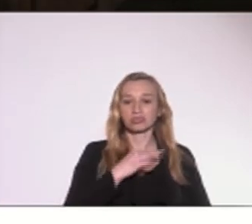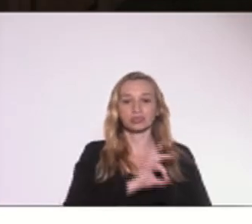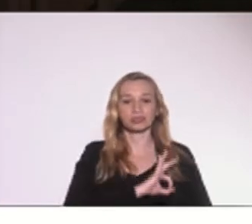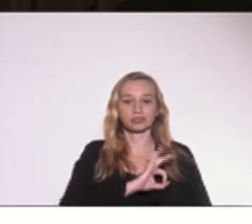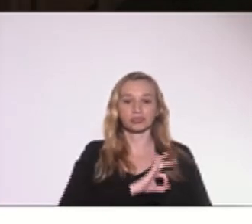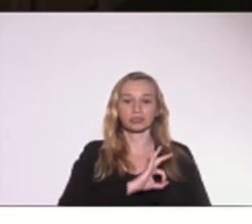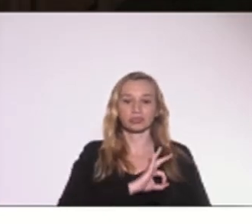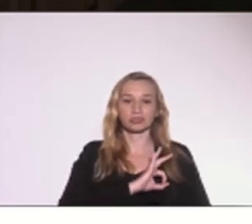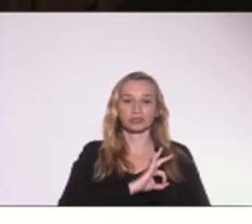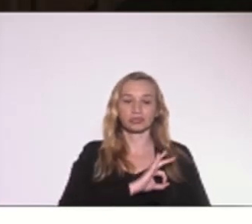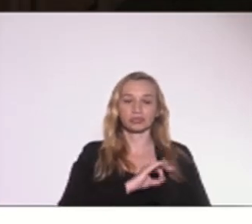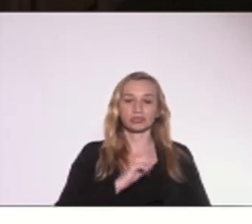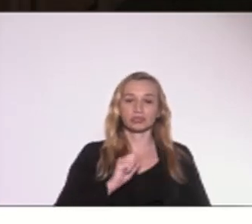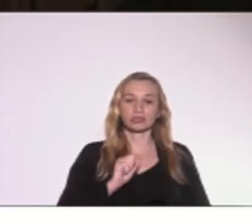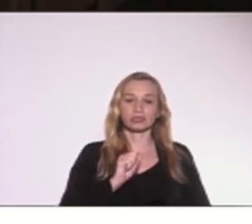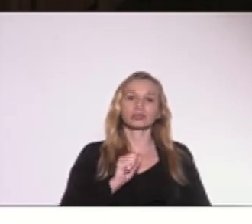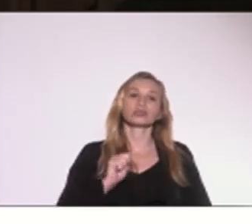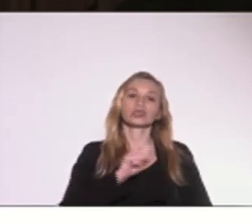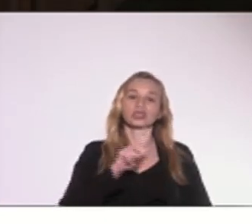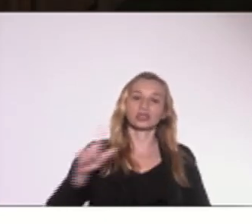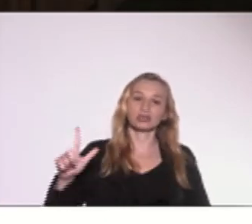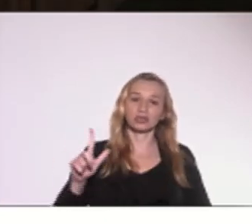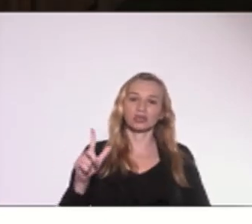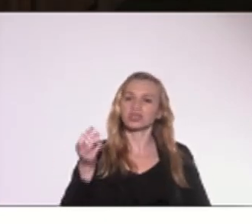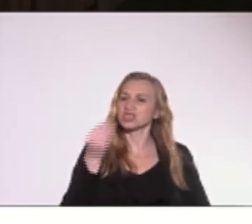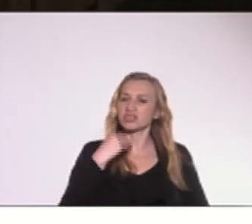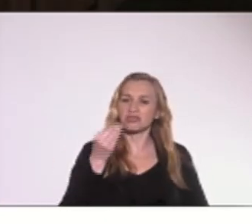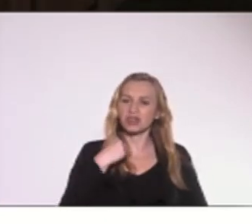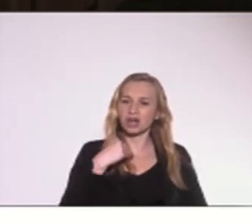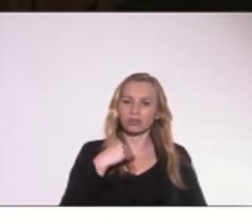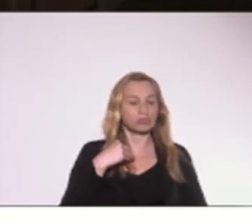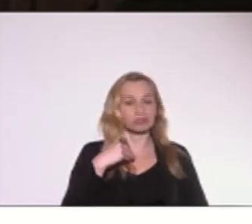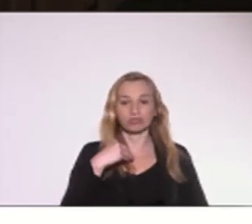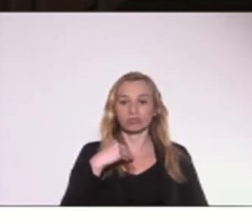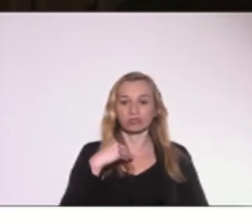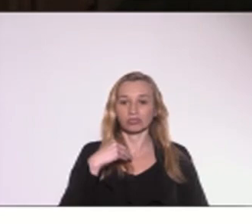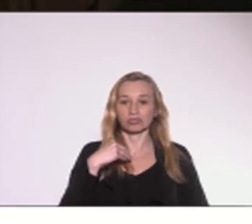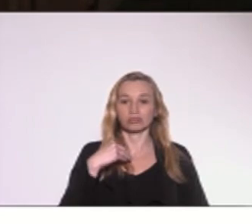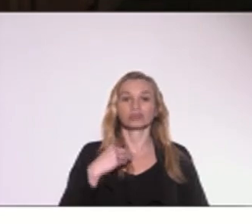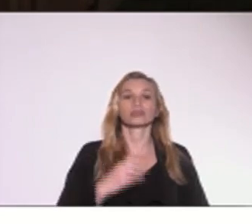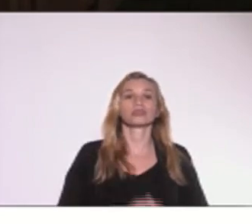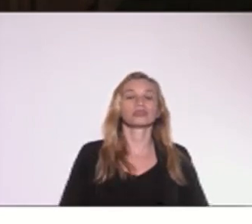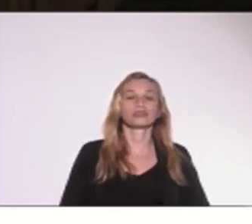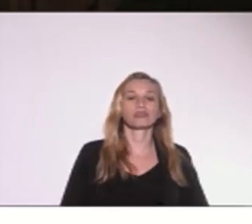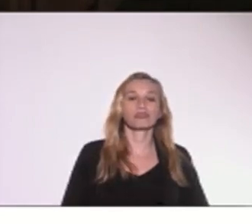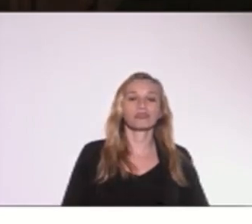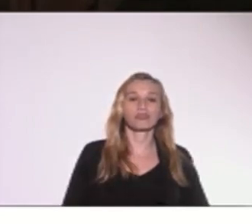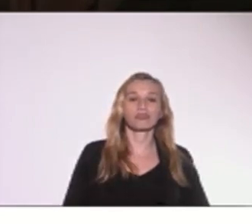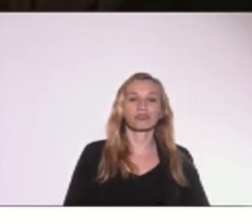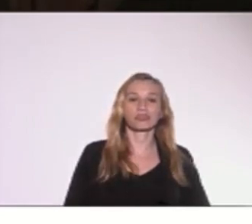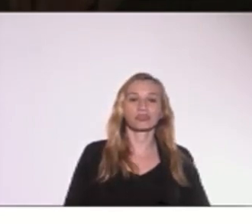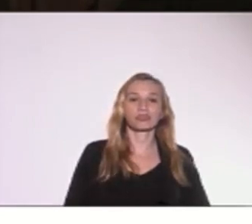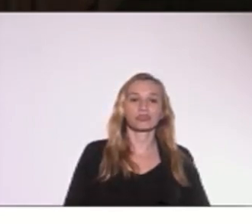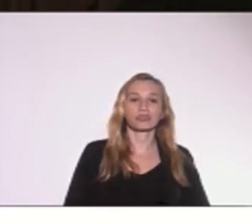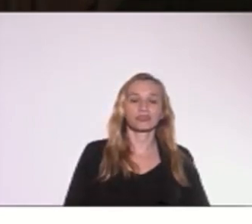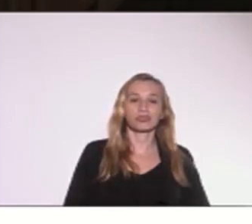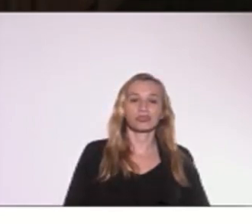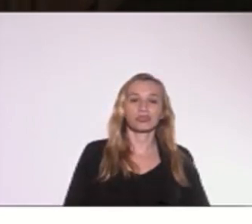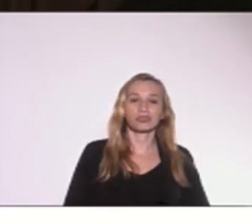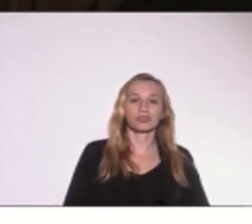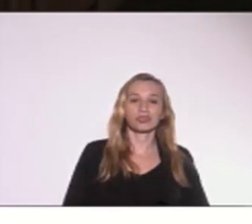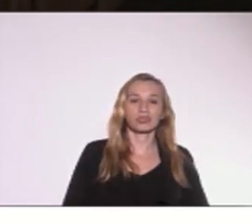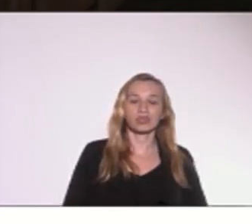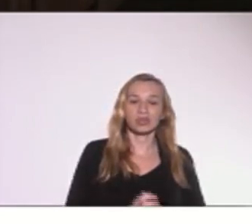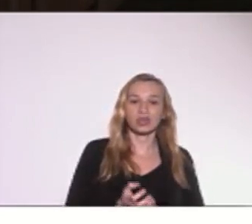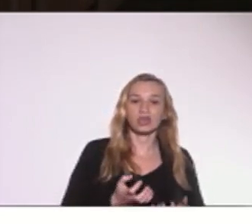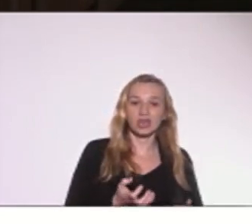nenhum estado da federação ser o elo fraco desta corrente. Não adianta querer